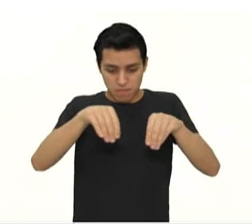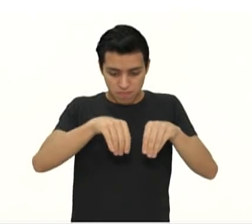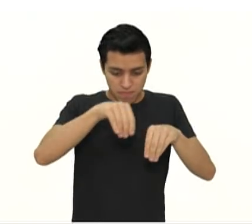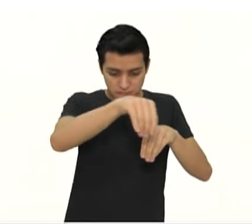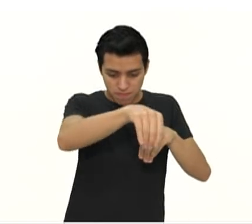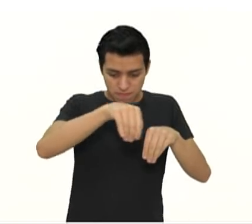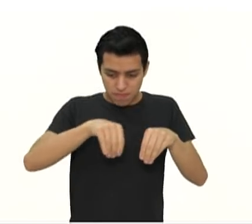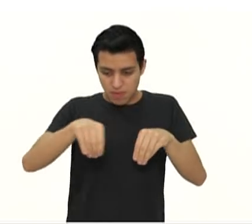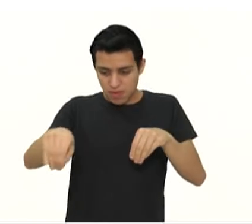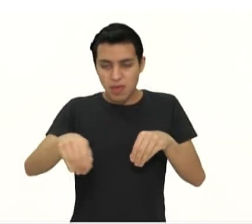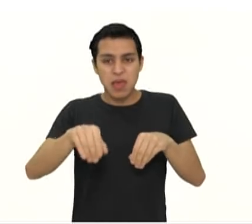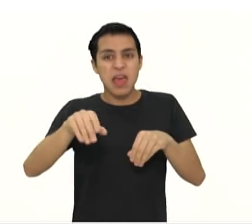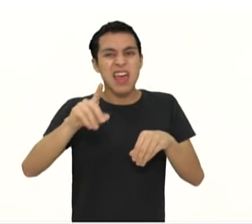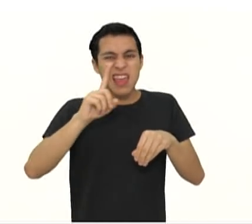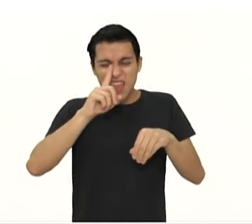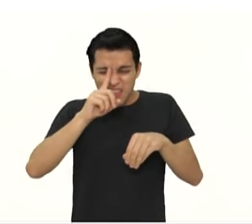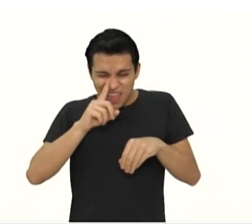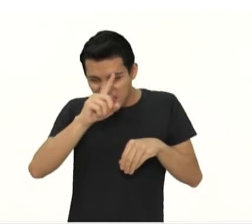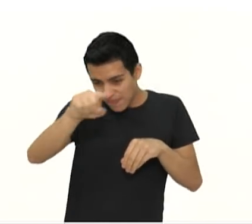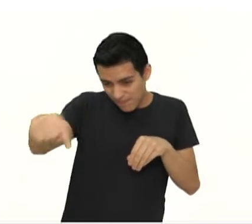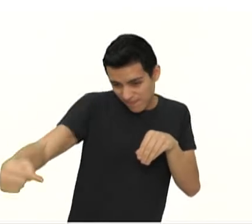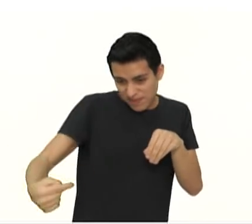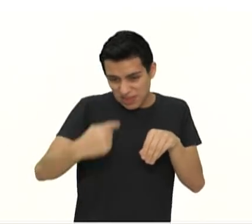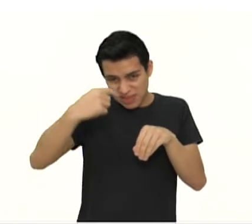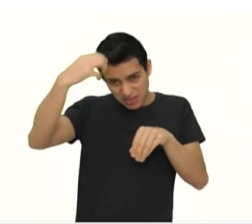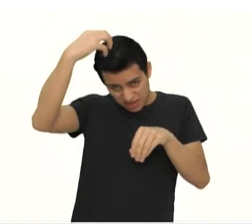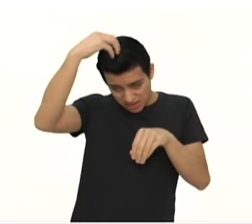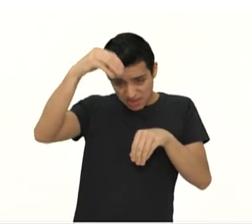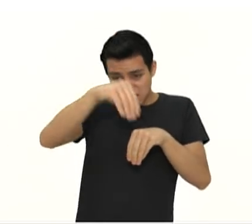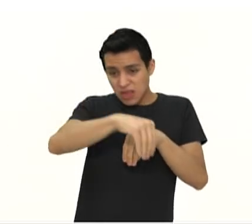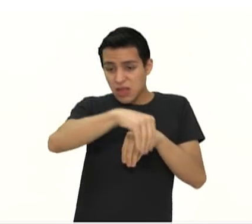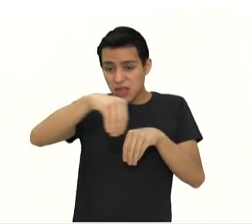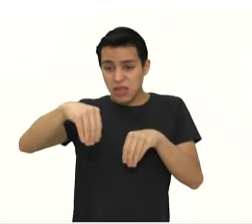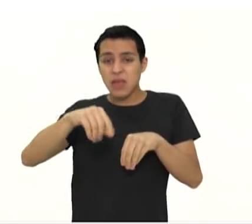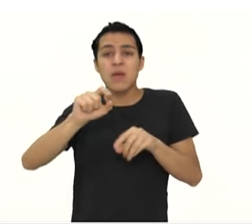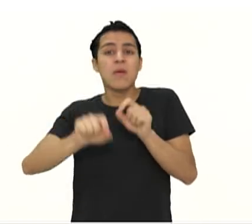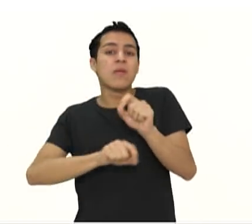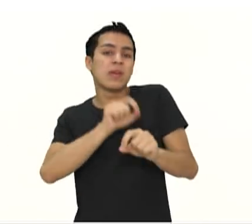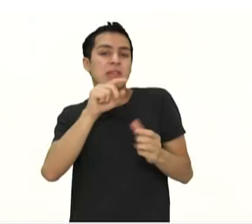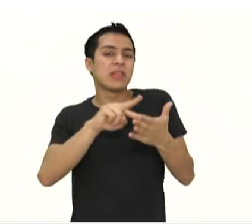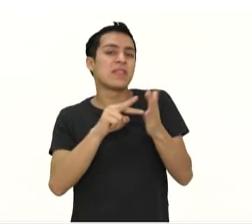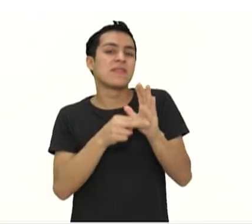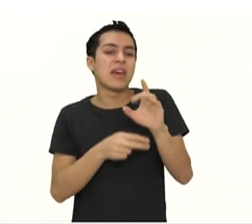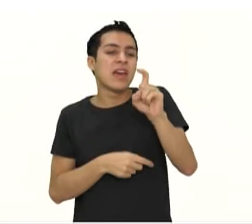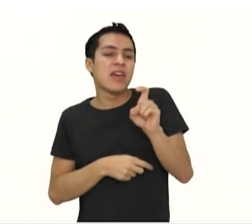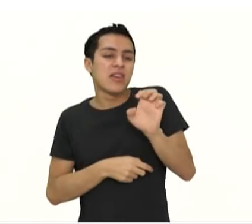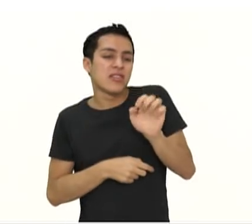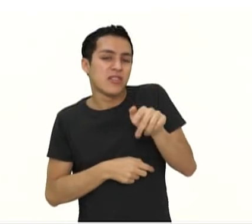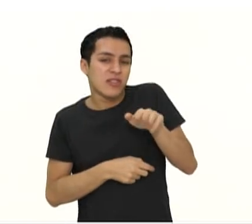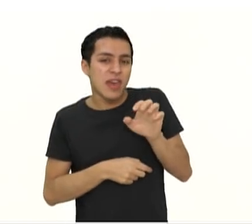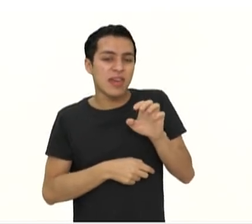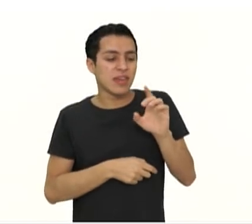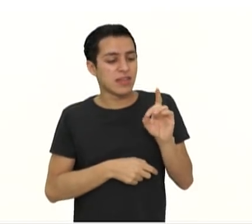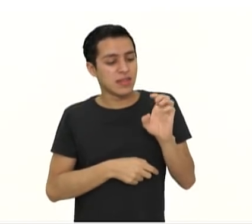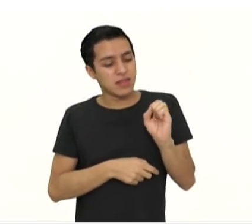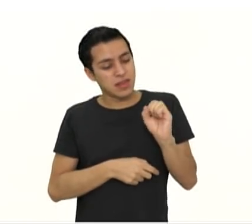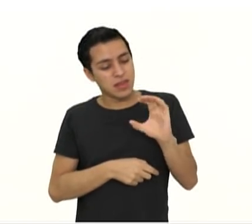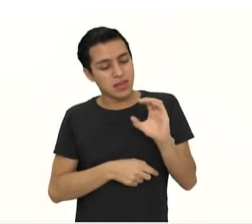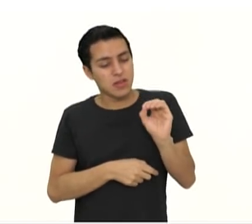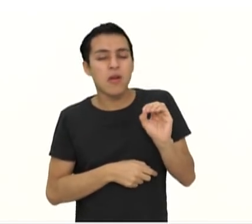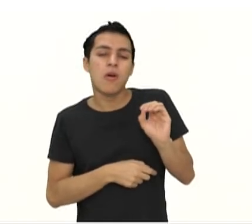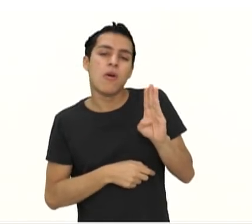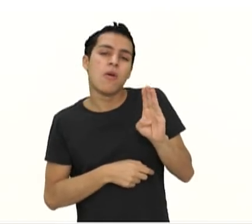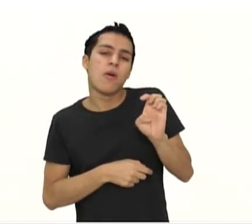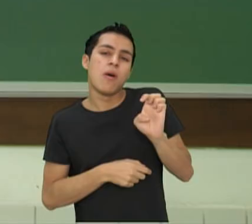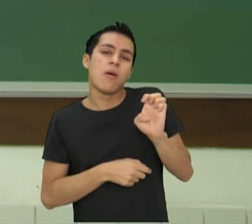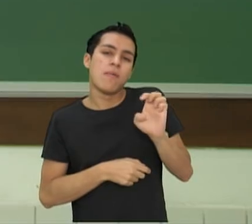uma outra ameace o rei e não a que foi movimentada, chama-se cheque descoberto. Então isso é um tipo de jogada que acontece também no jogo